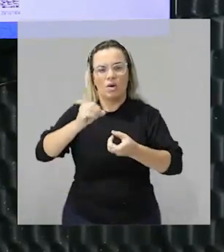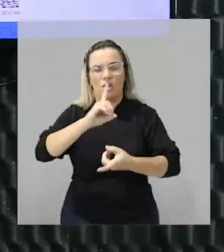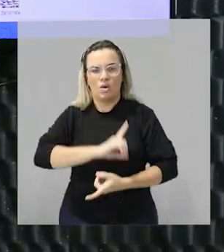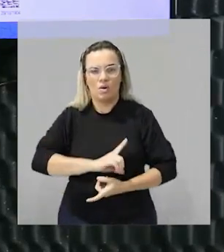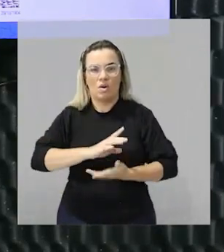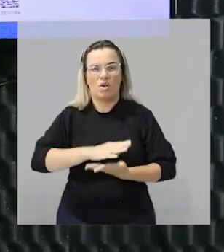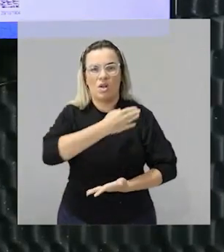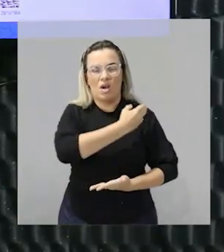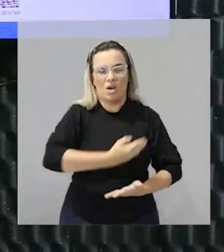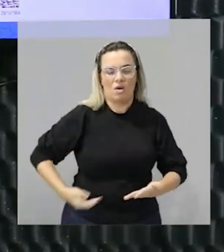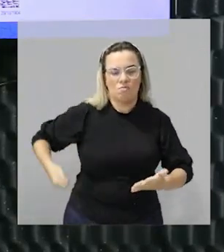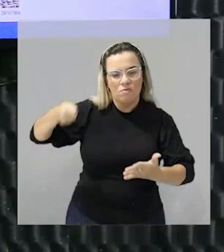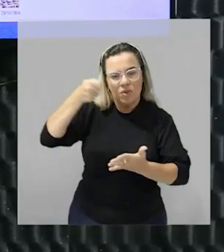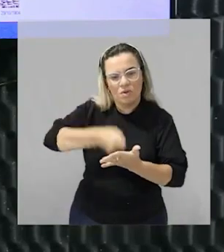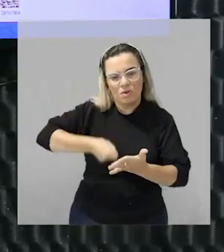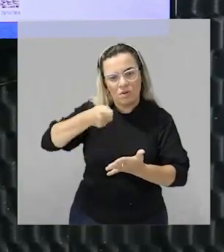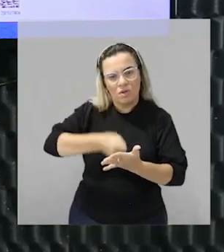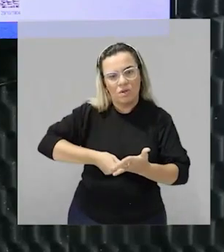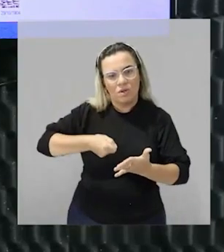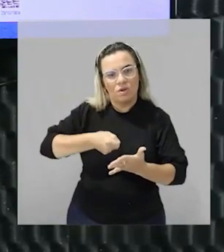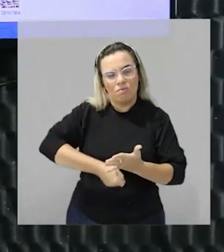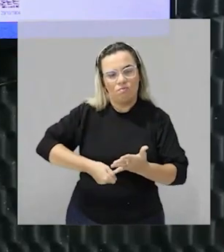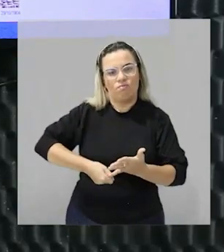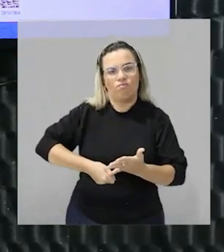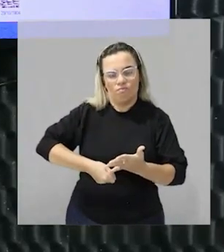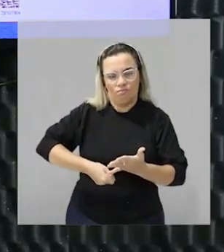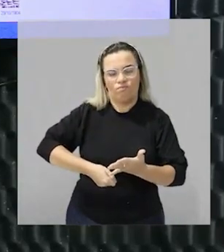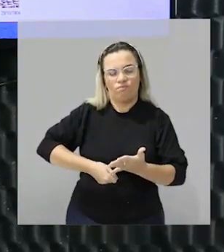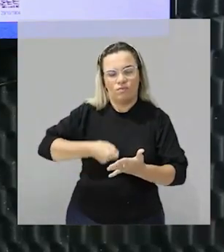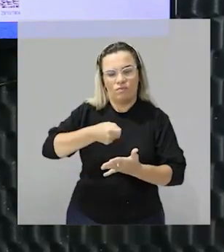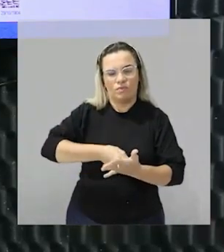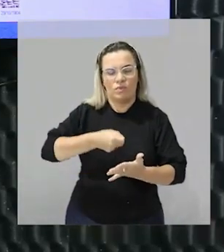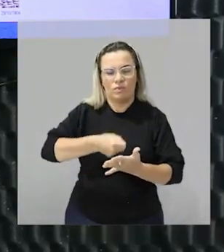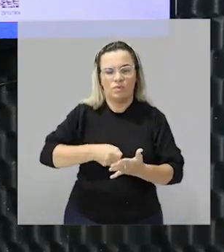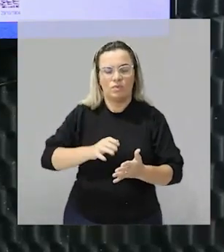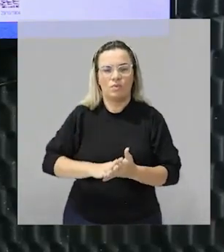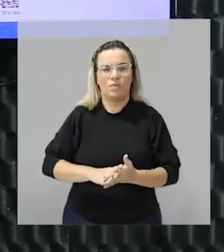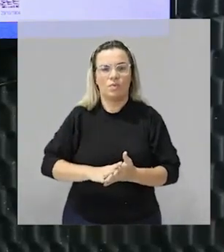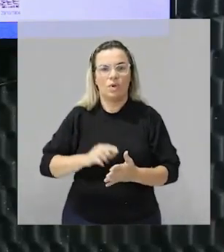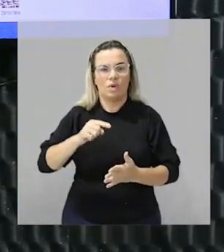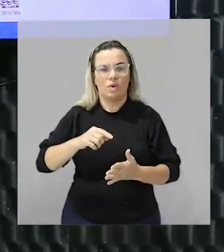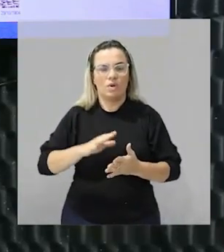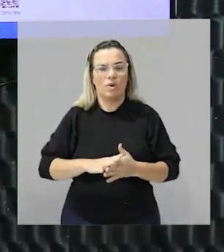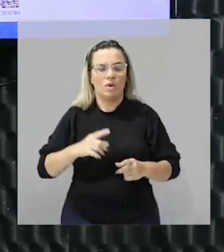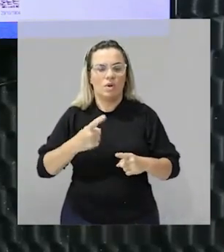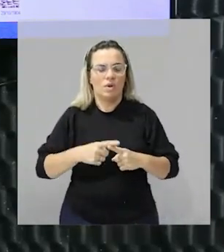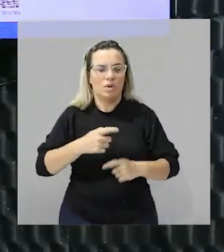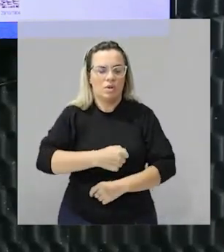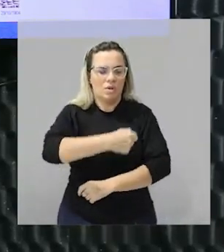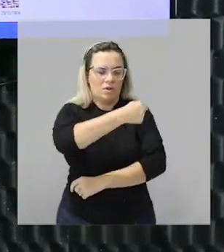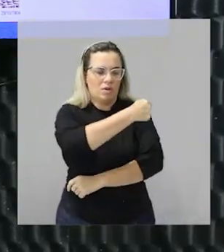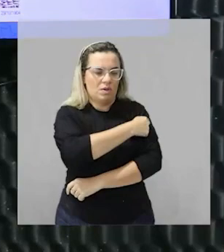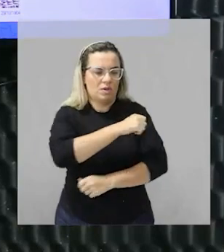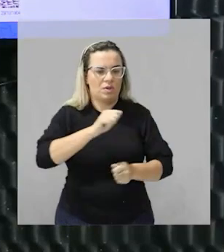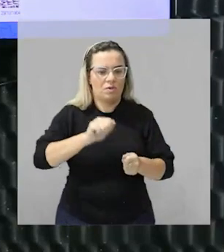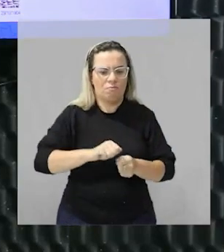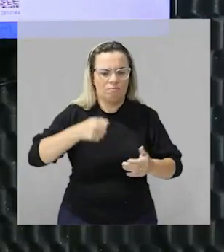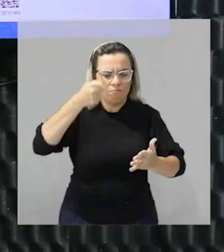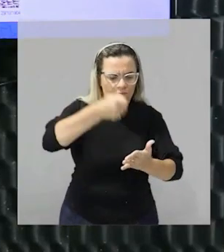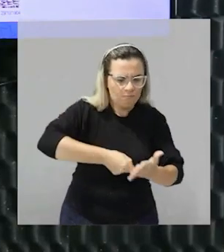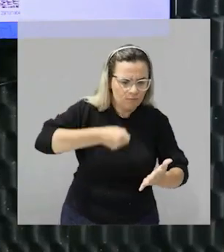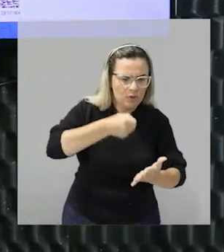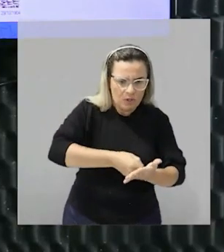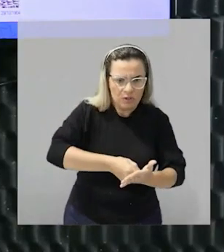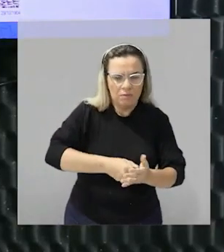arbitrárias do governo. Afinal de contas, essa vacinação ela está sendo realizada de uma forma autoritária.